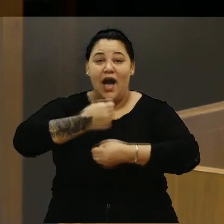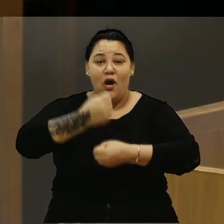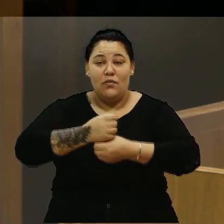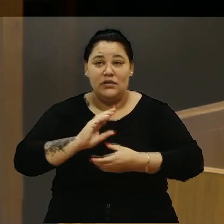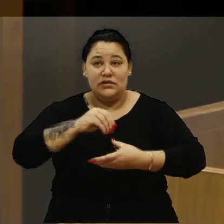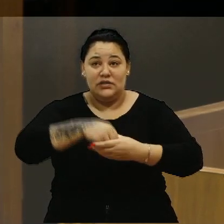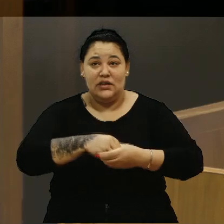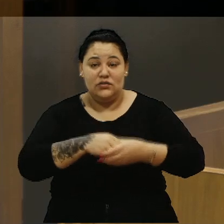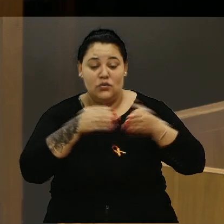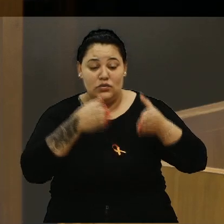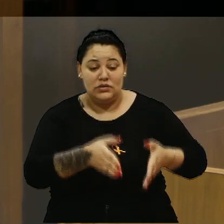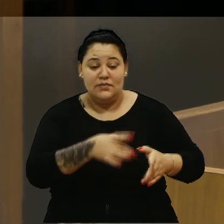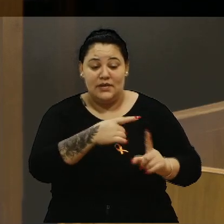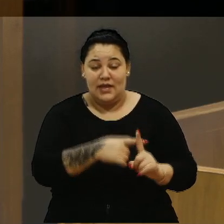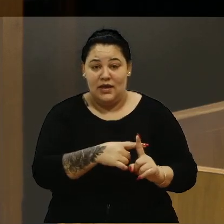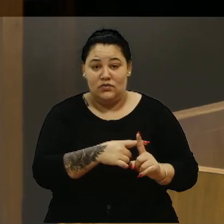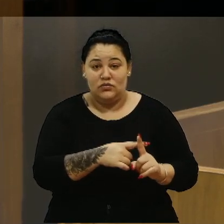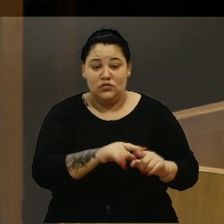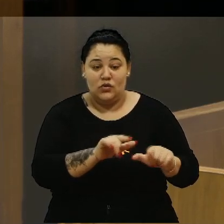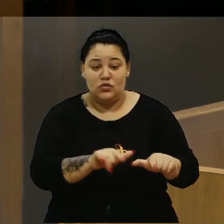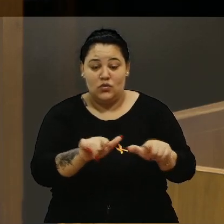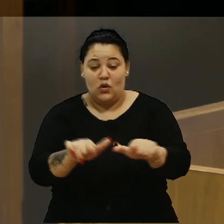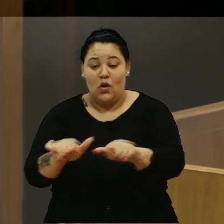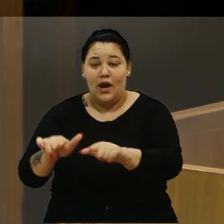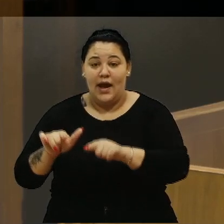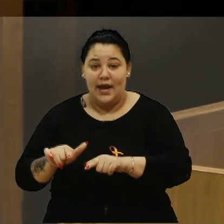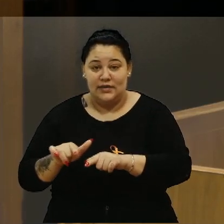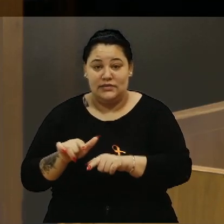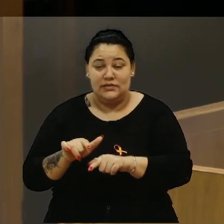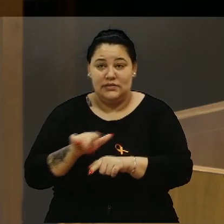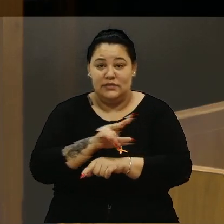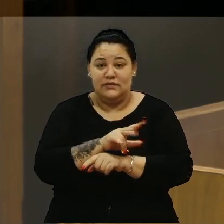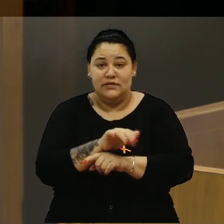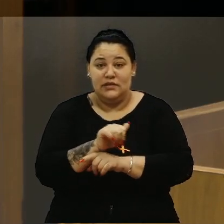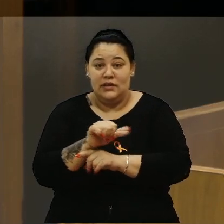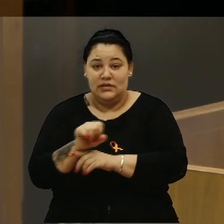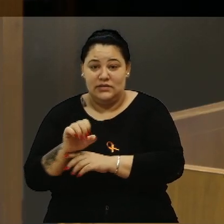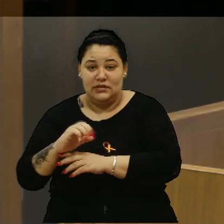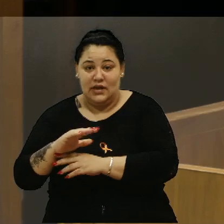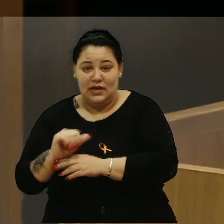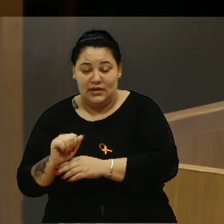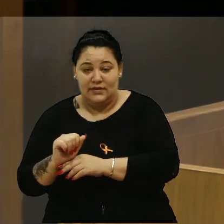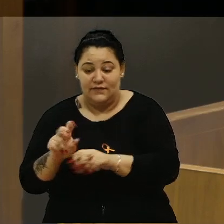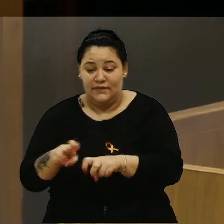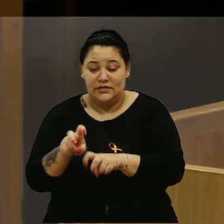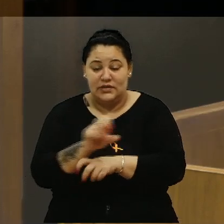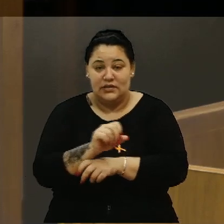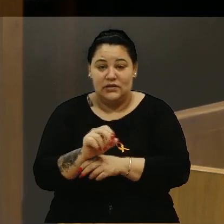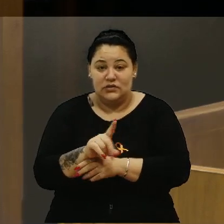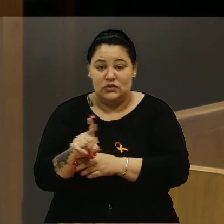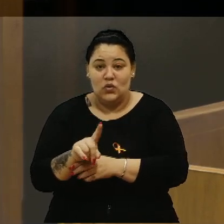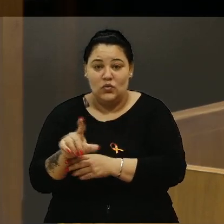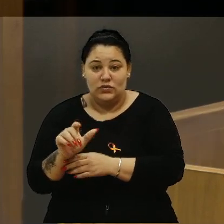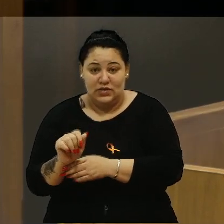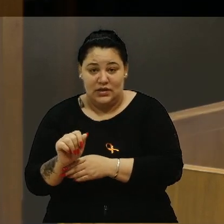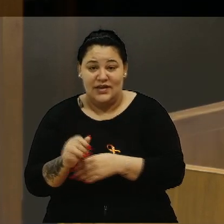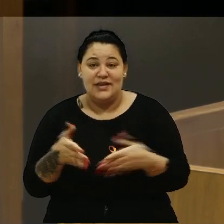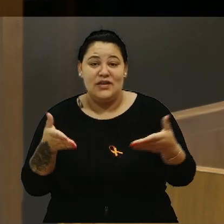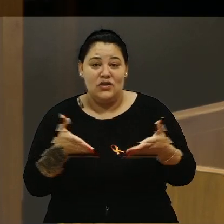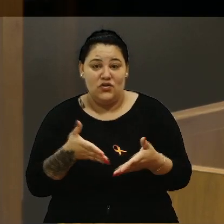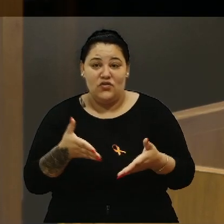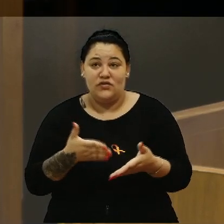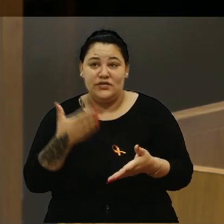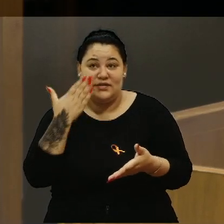cemitérios das localidades Vila Seca e Fazenda Souza, né? Que hoje estão